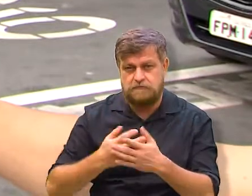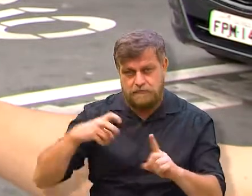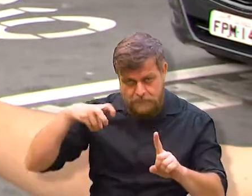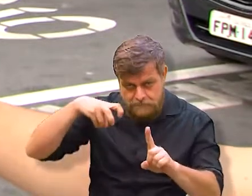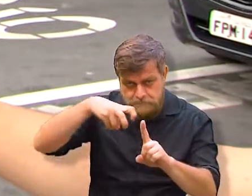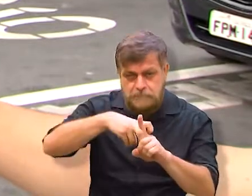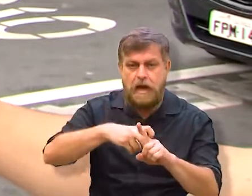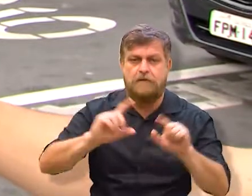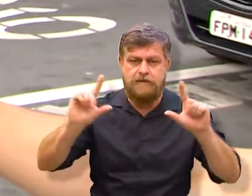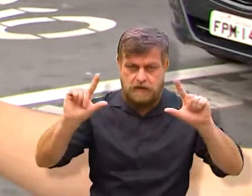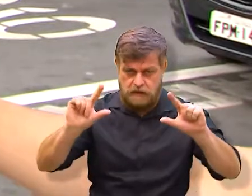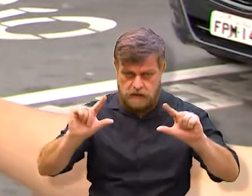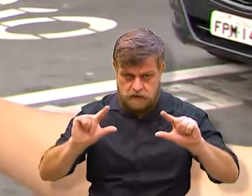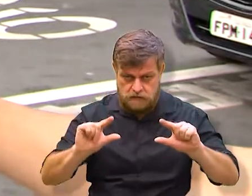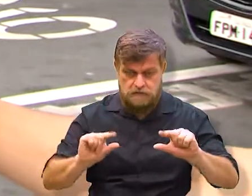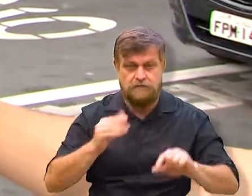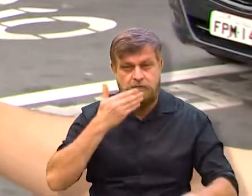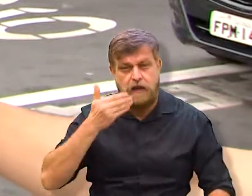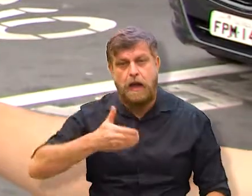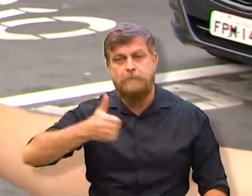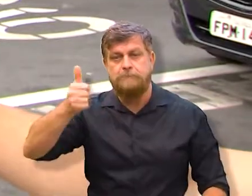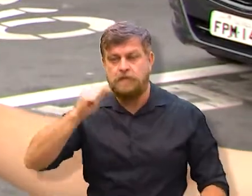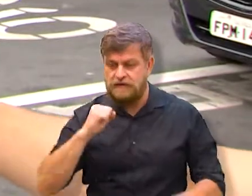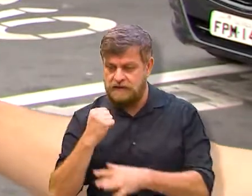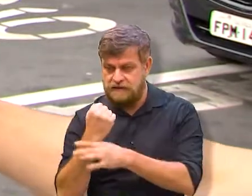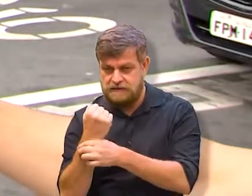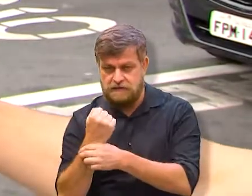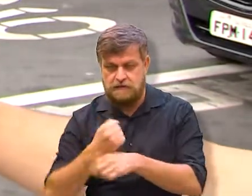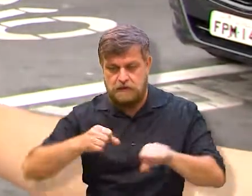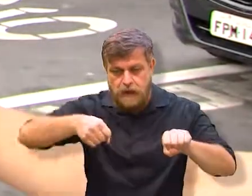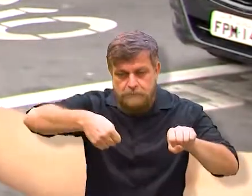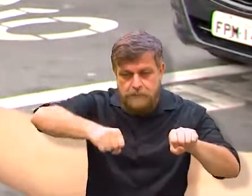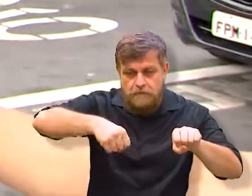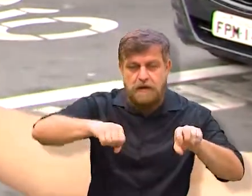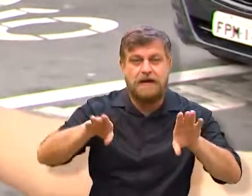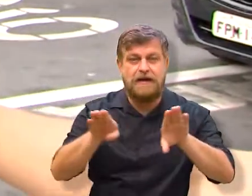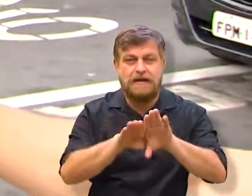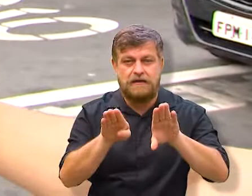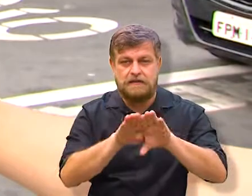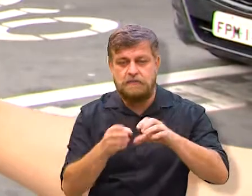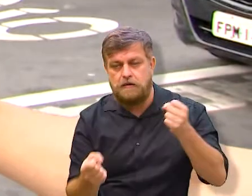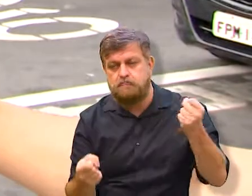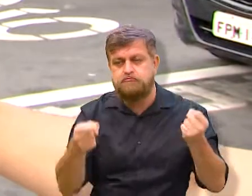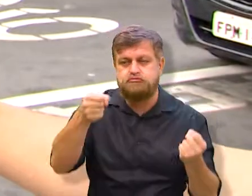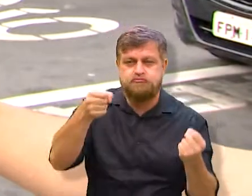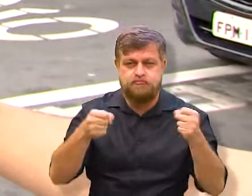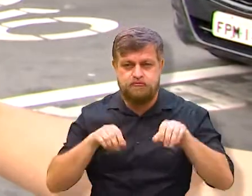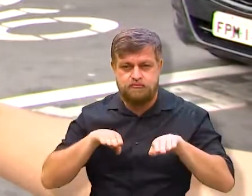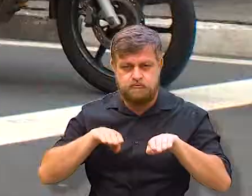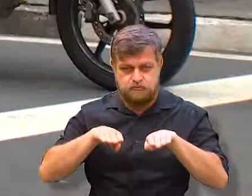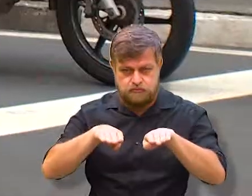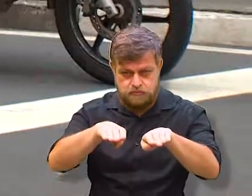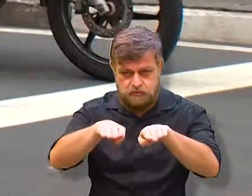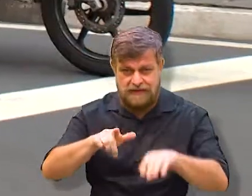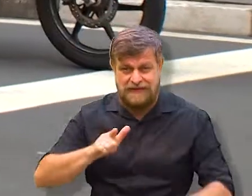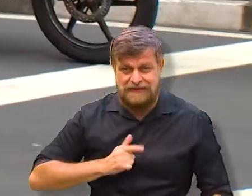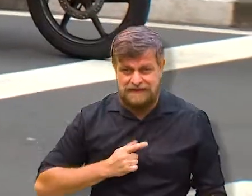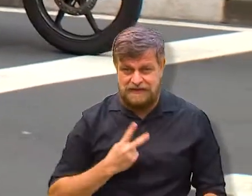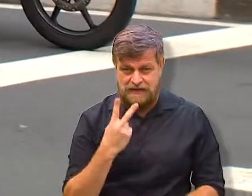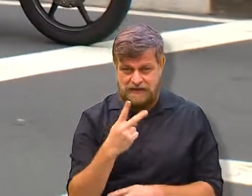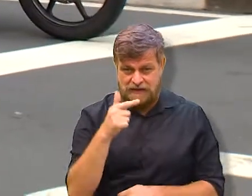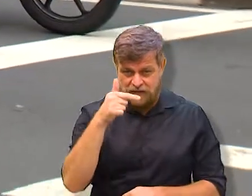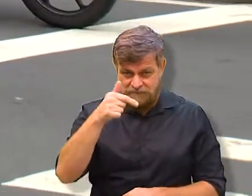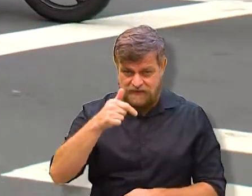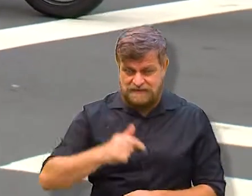vai reduzir muito os acidentes e melhorar segurança tanto do motociclista quanto dos condutores de veículos no